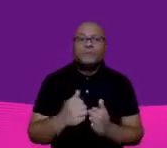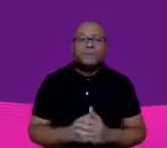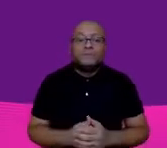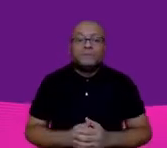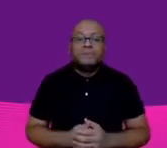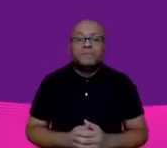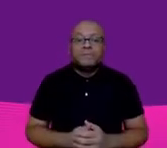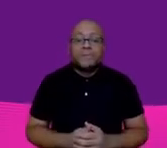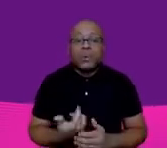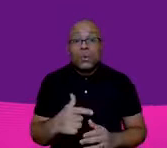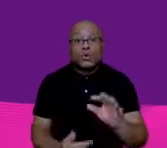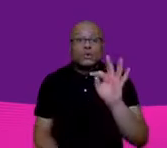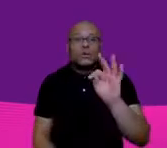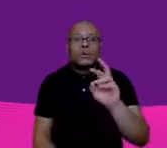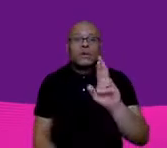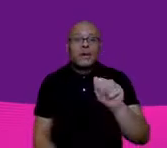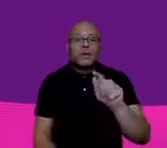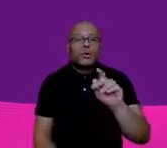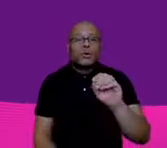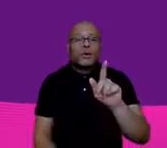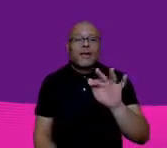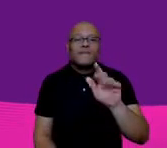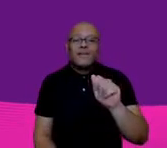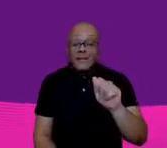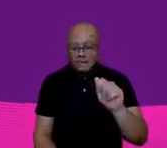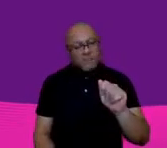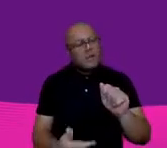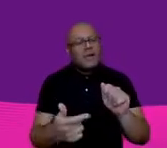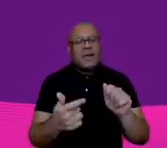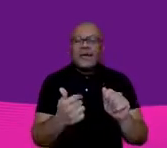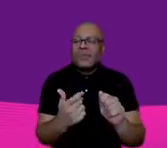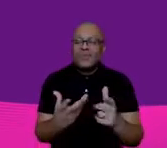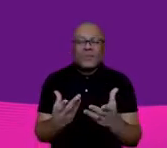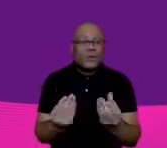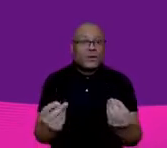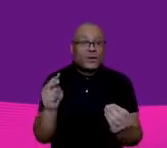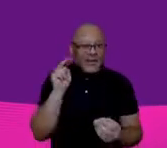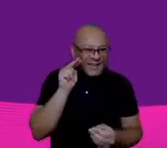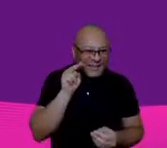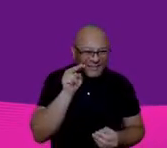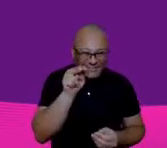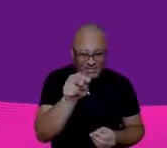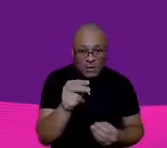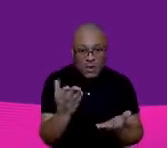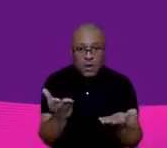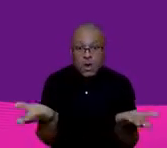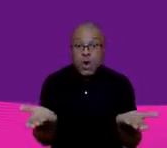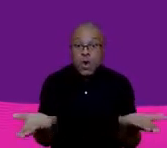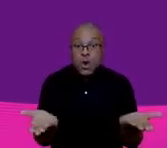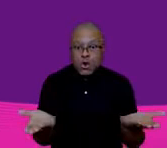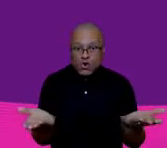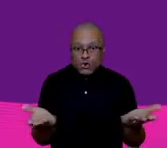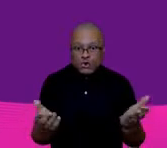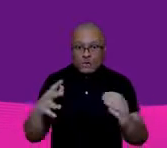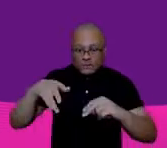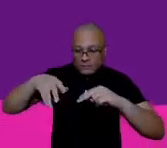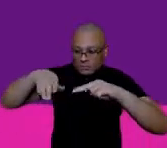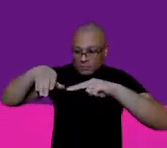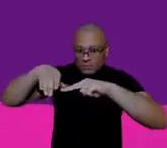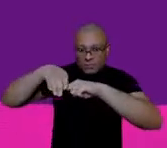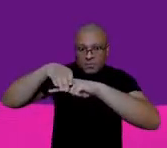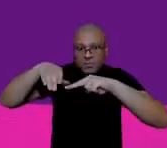Tratografia, super em alta, gente. Quer dizer, a visão que a gente tem é essa. A gente tem uma ressonância maravilhosa, mostrando o cubra,